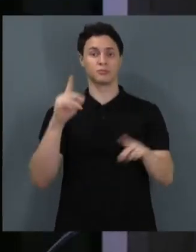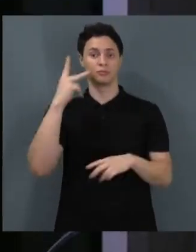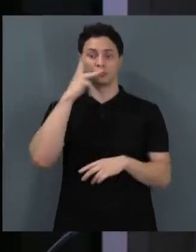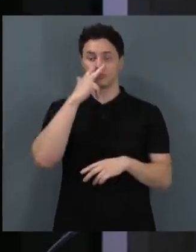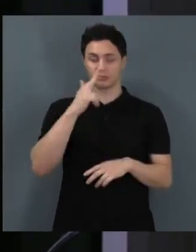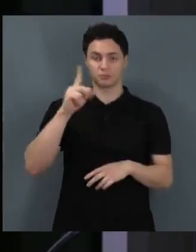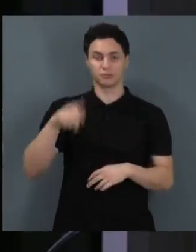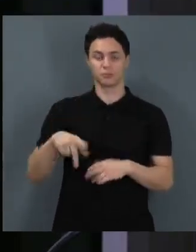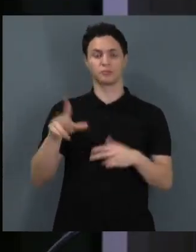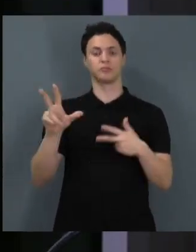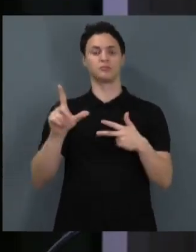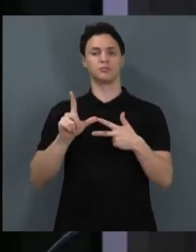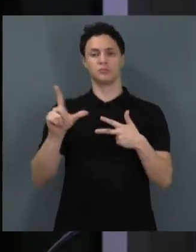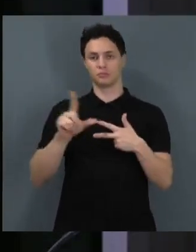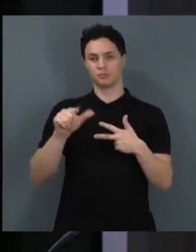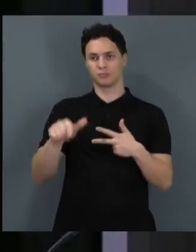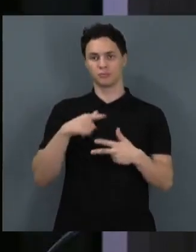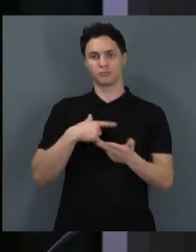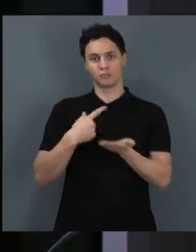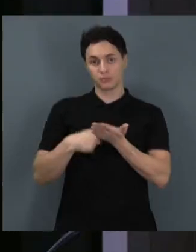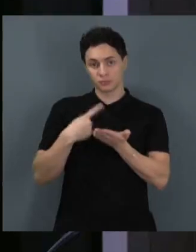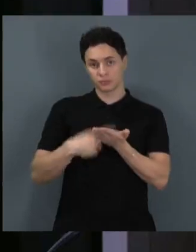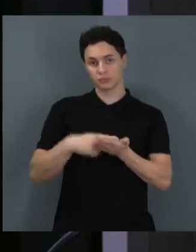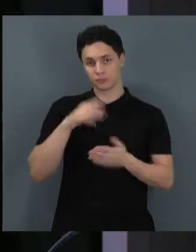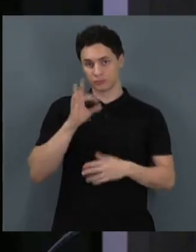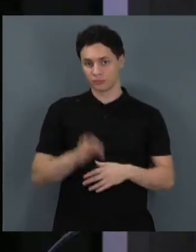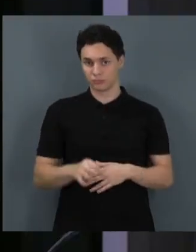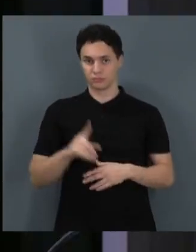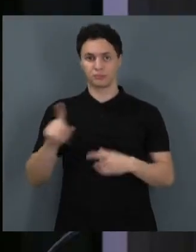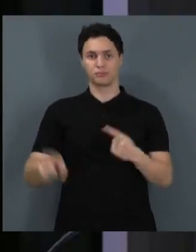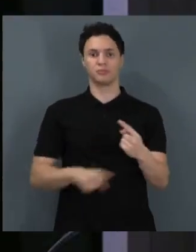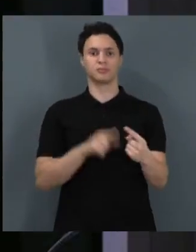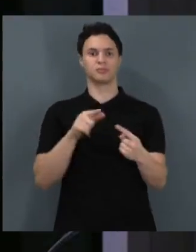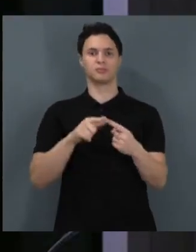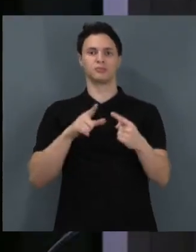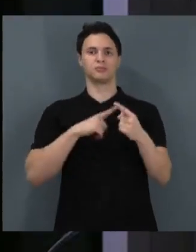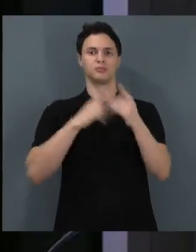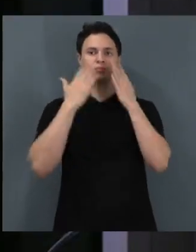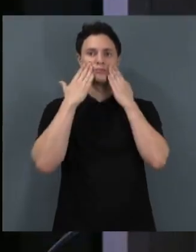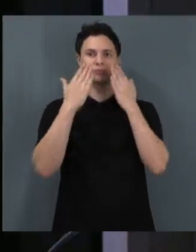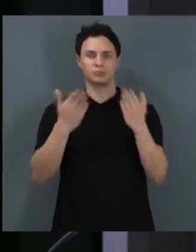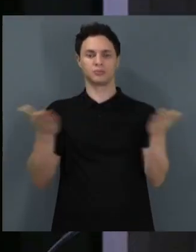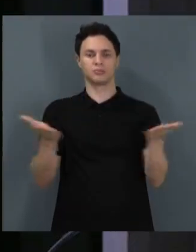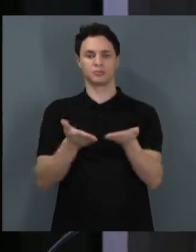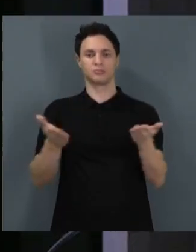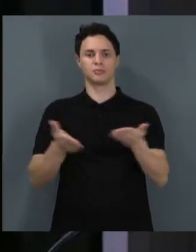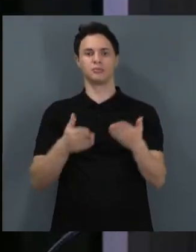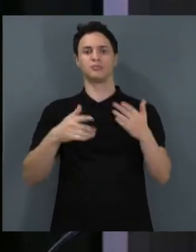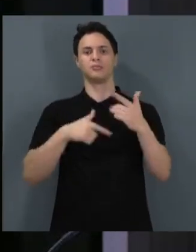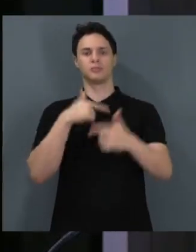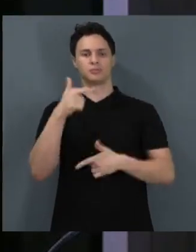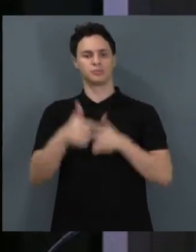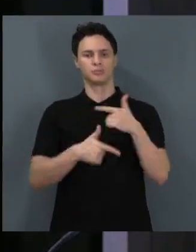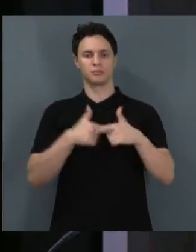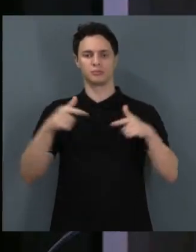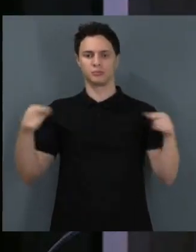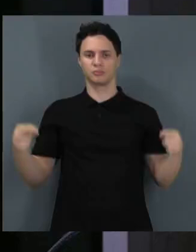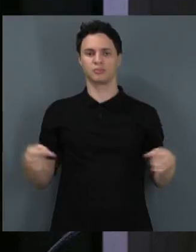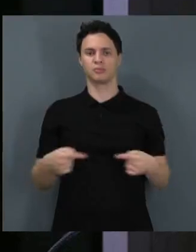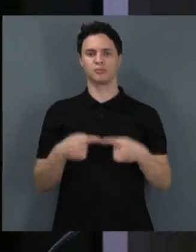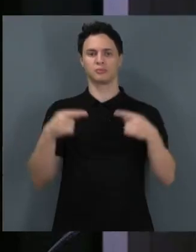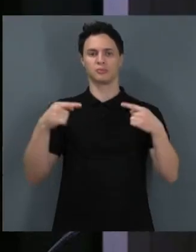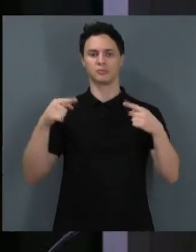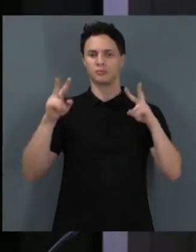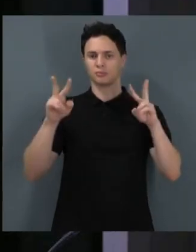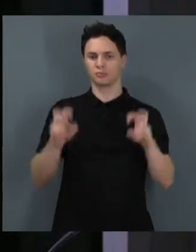seu papel, provocado que foi, para que apresentássemos um trabalho aqui relativo à